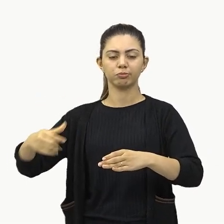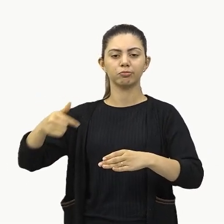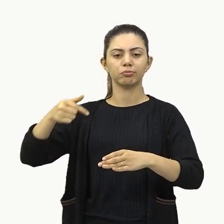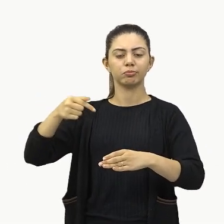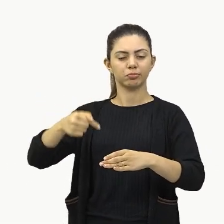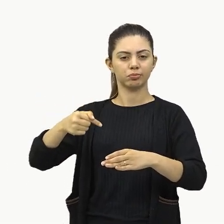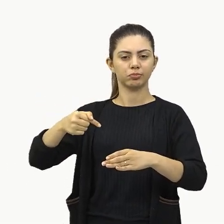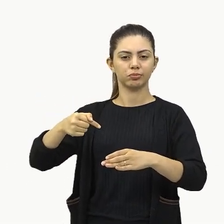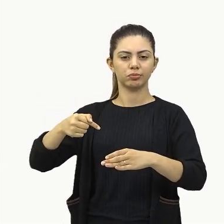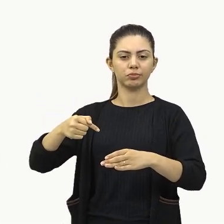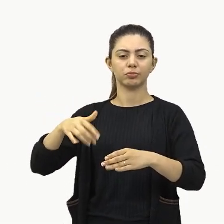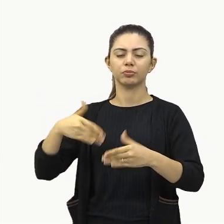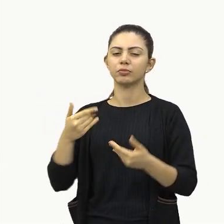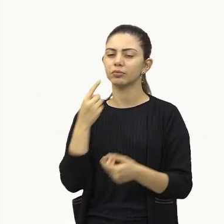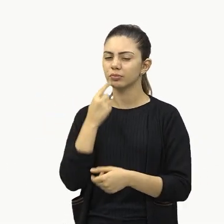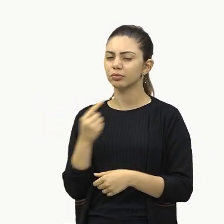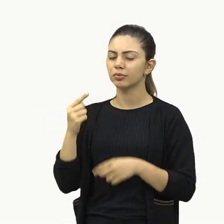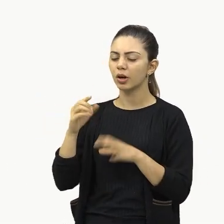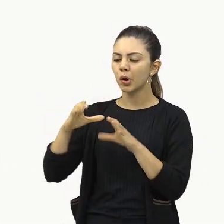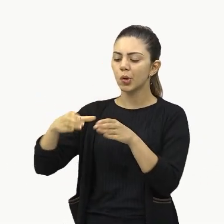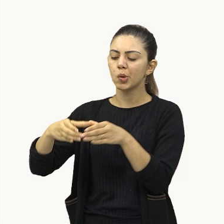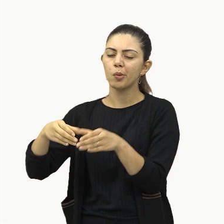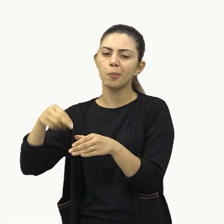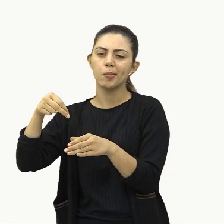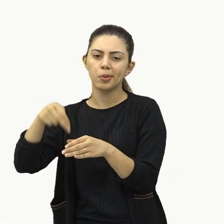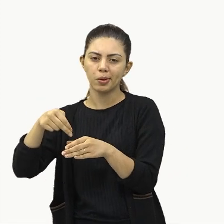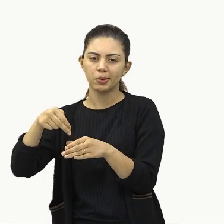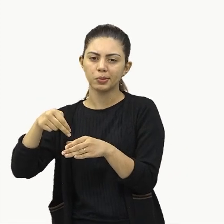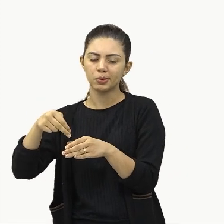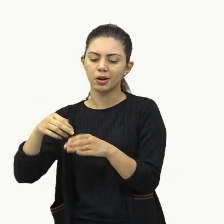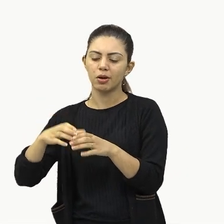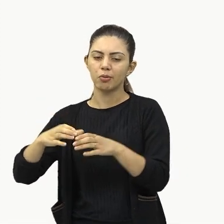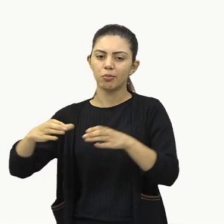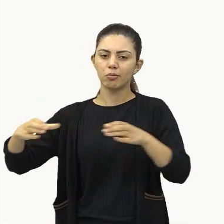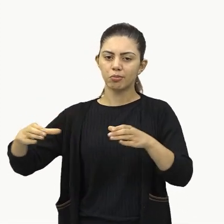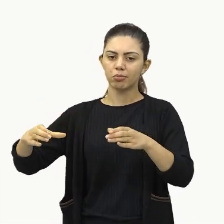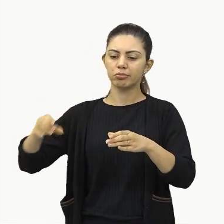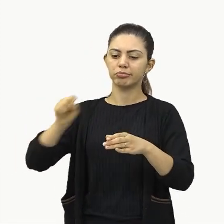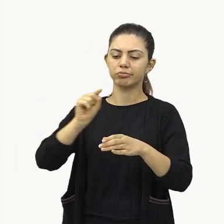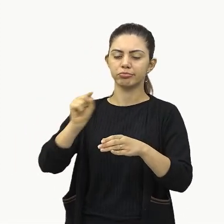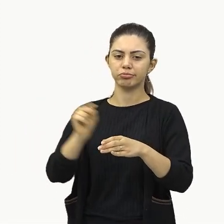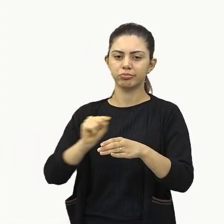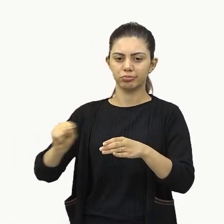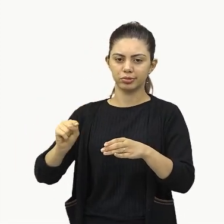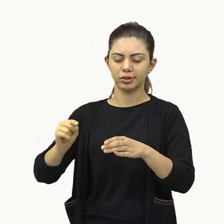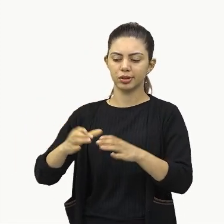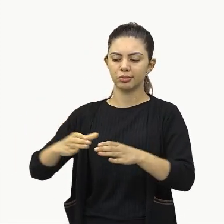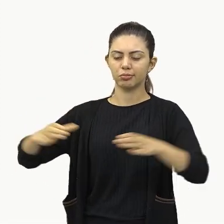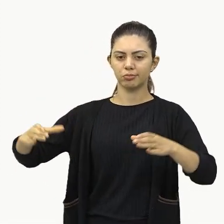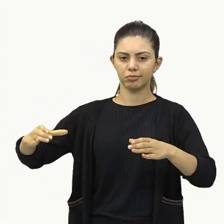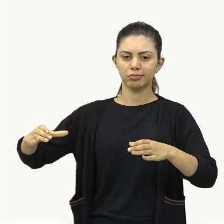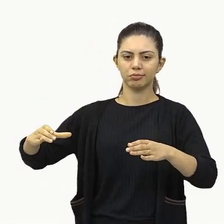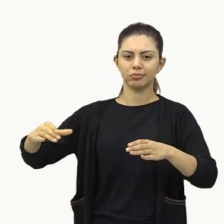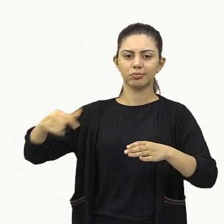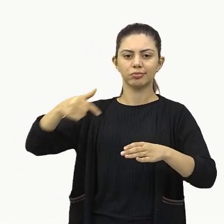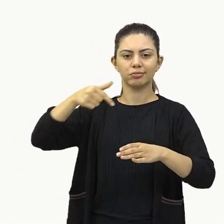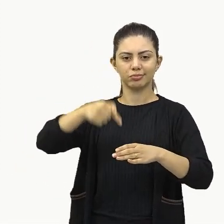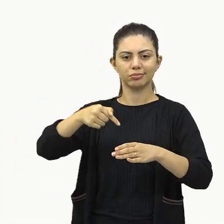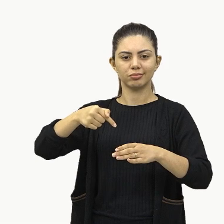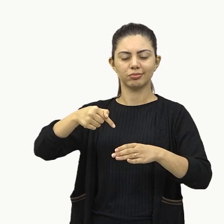que natural está dentro do conjunto dos inteiros, que está dentro do conjunto